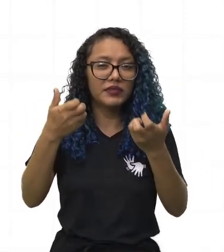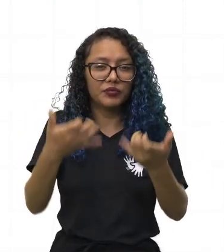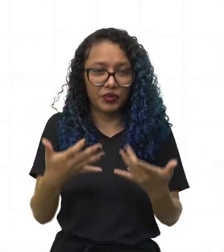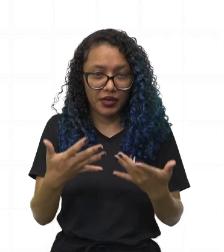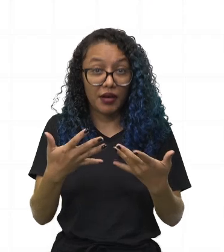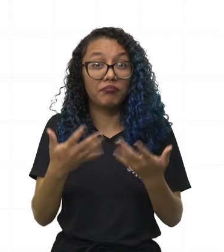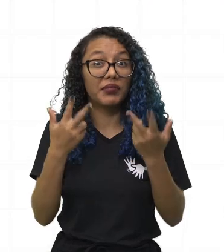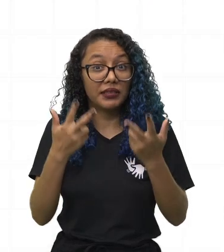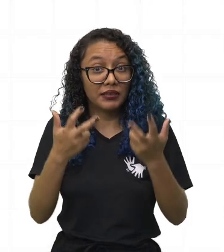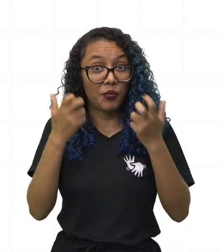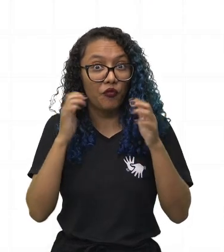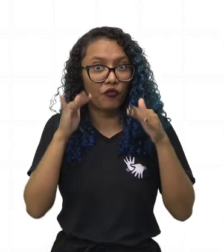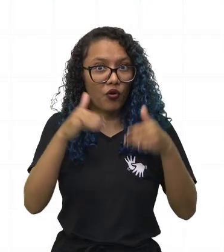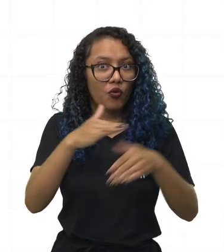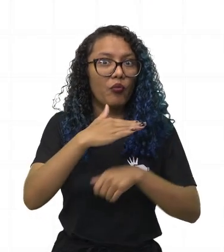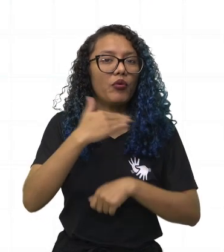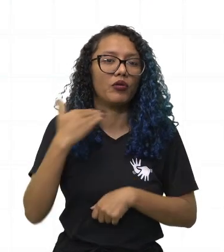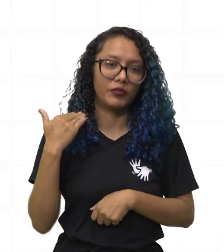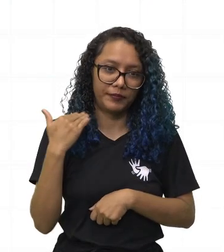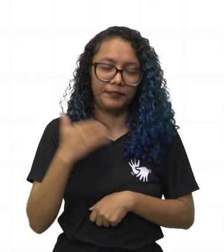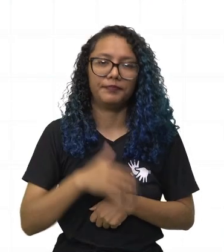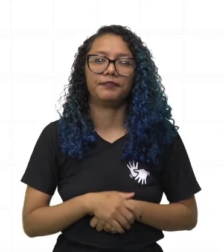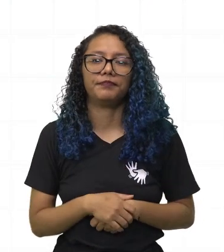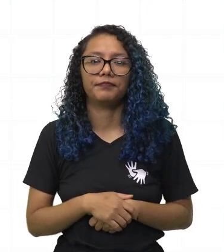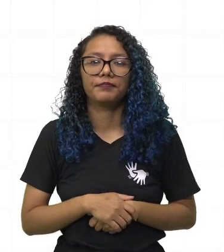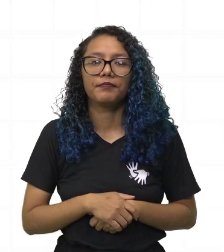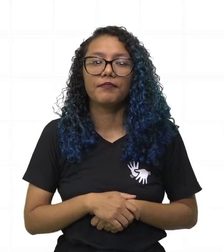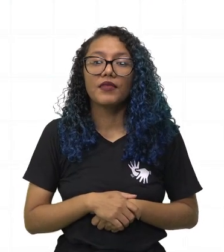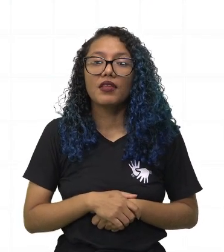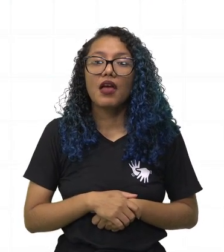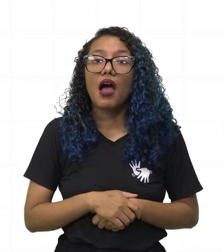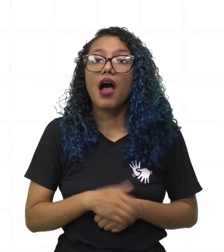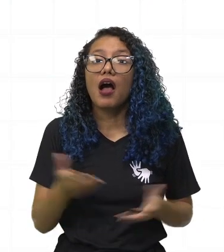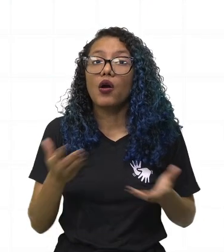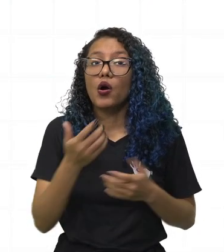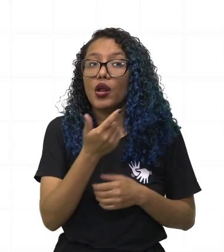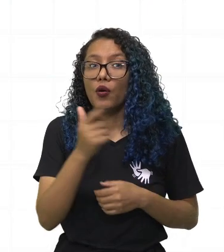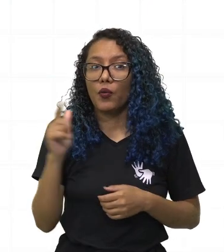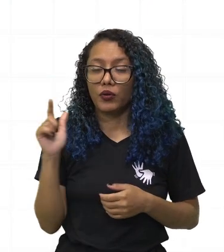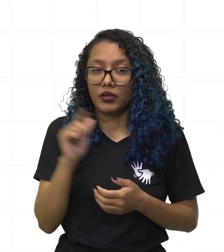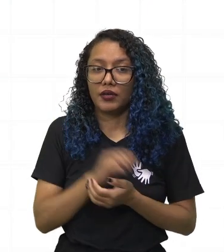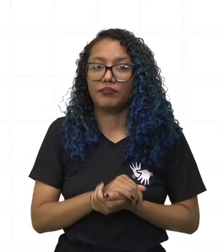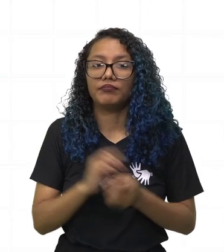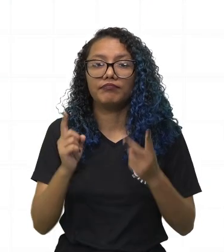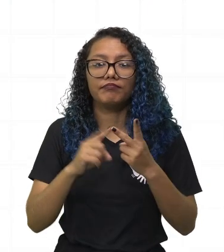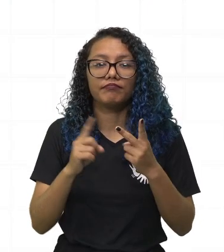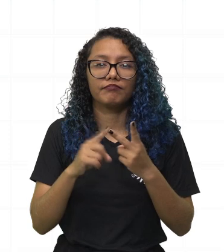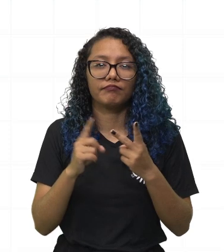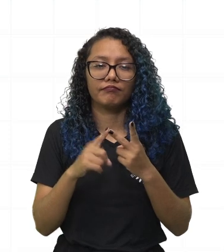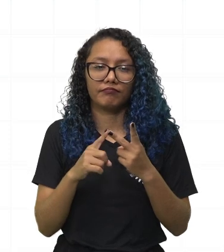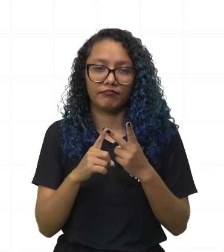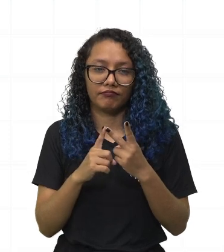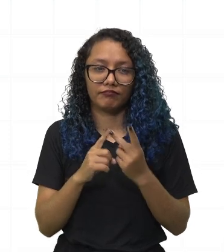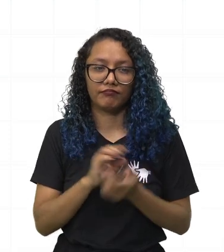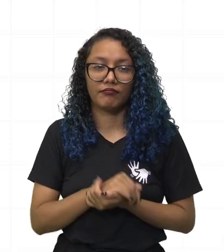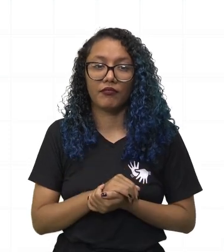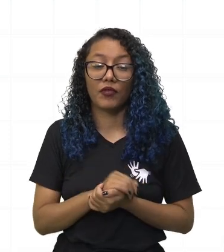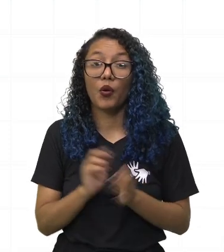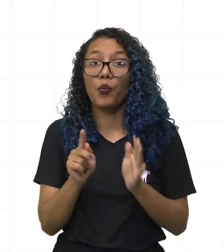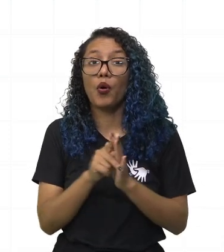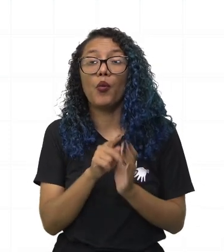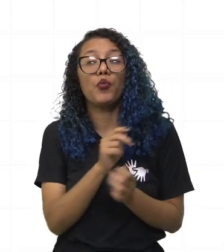dele é na morte. Aí vamos para a nossa segunda manchete, né, que é lá do Rio de Janeiro, onde ele